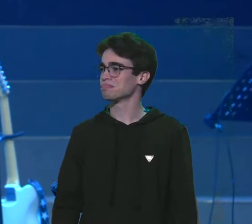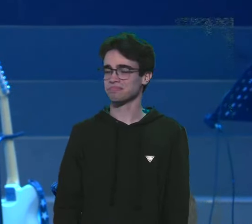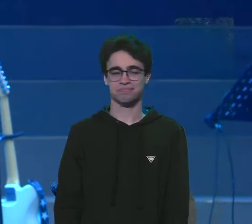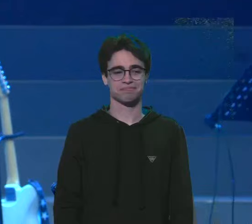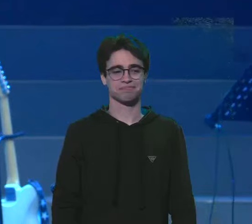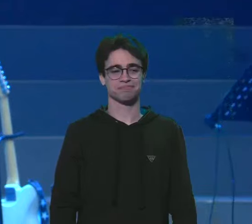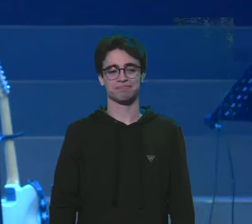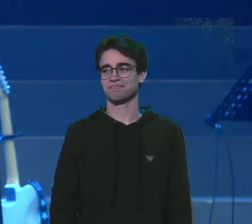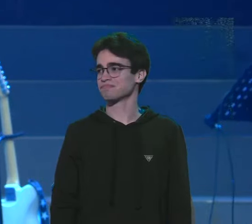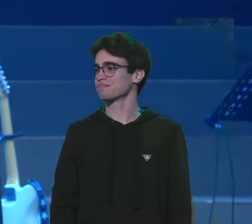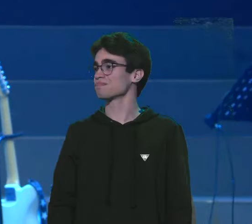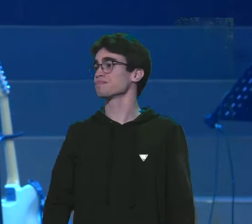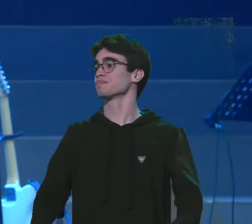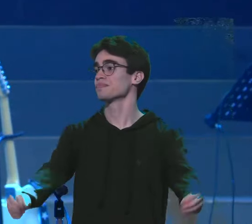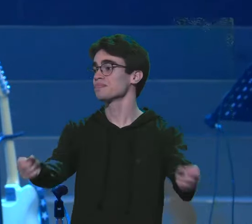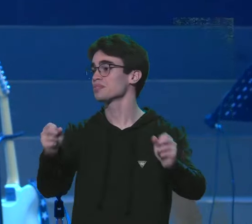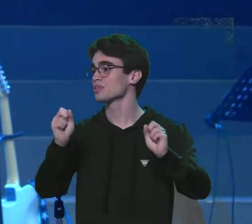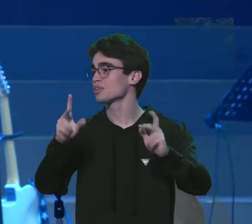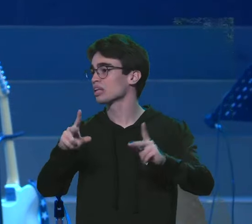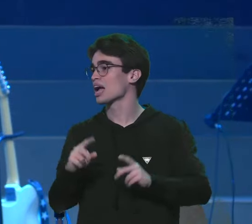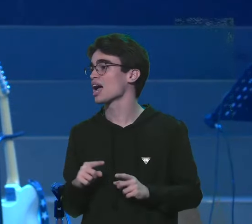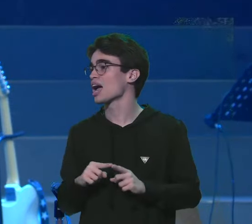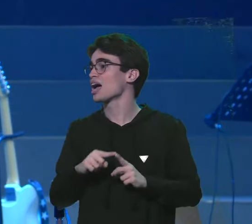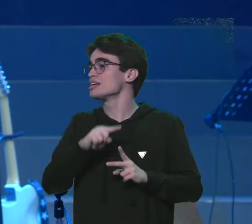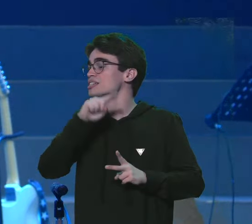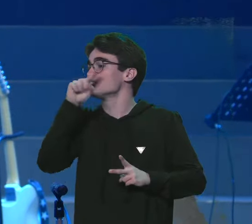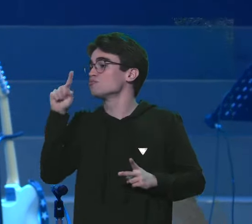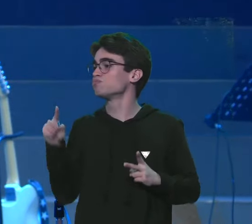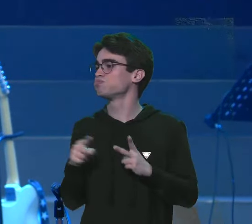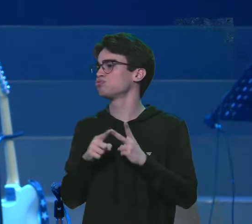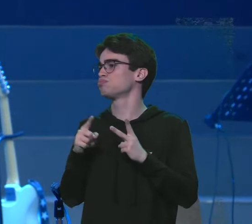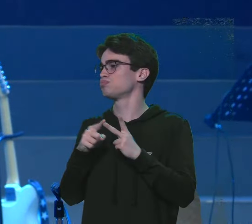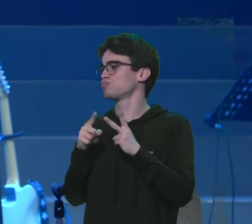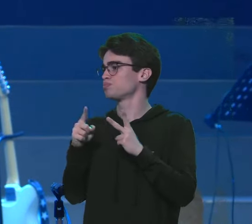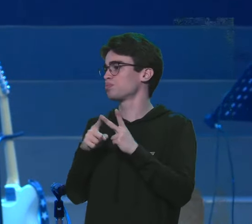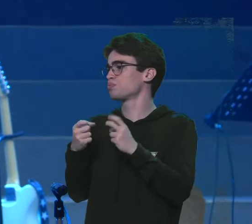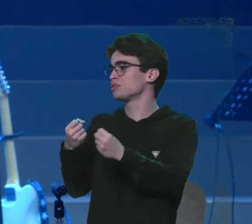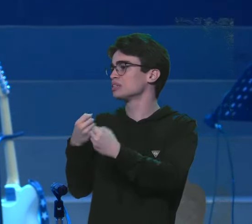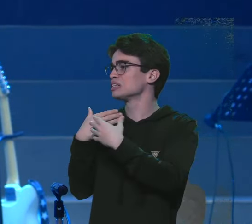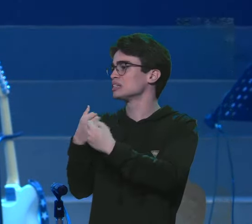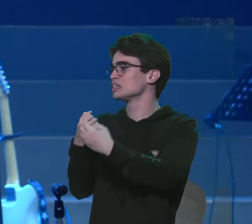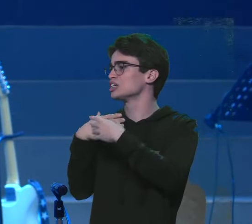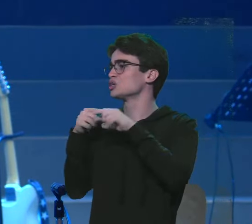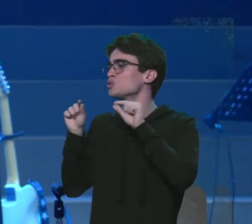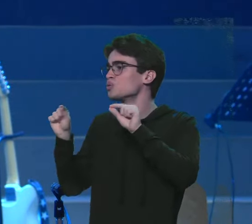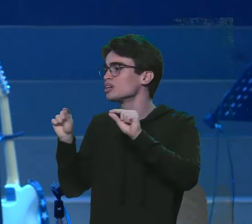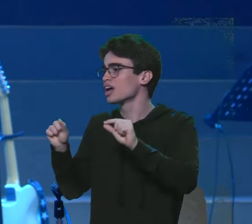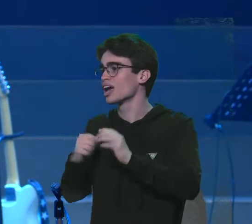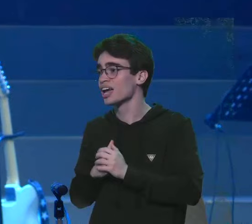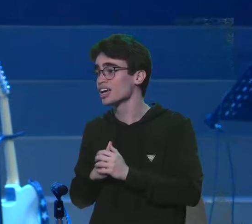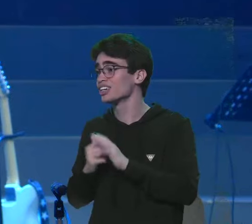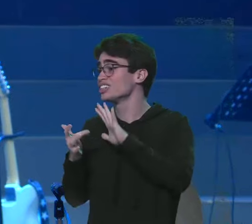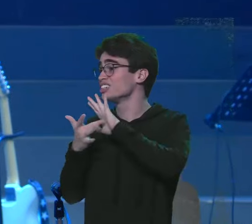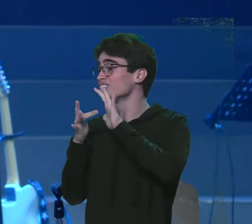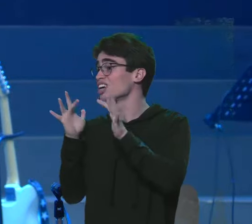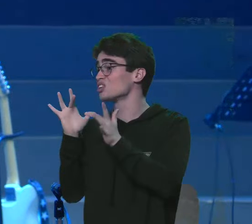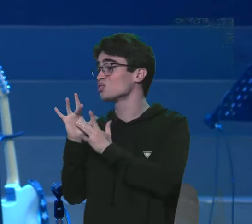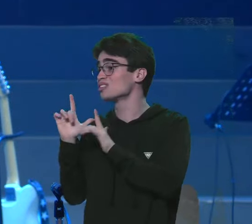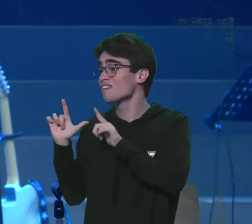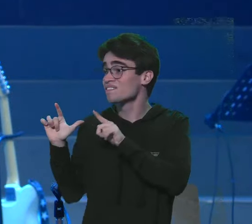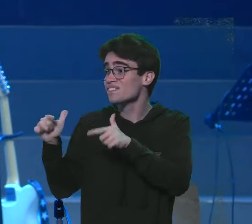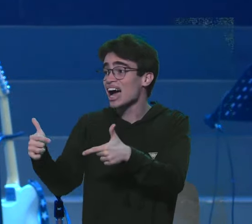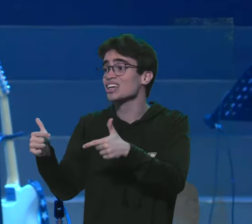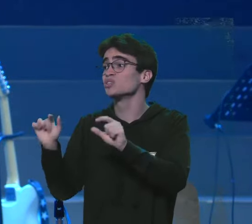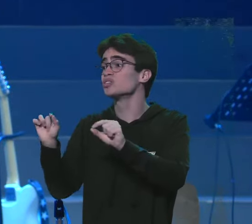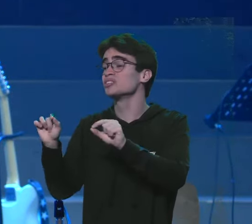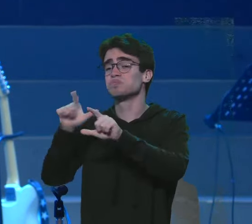A segunda coisa que esse texto nos ensina é que Jesus faz o que ninguém pode fazer.